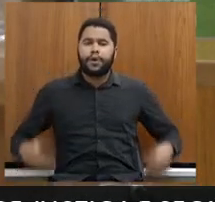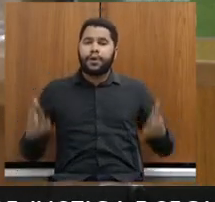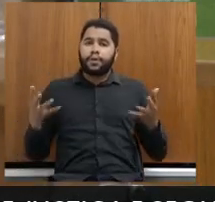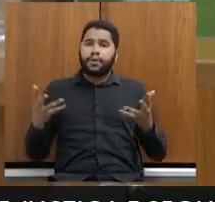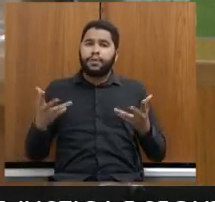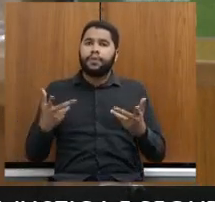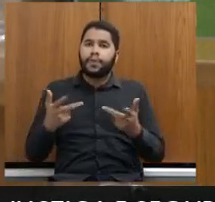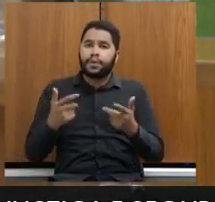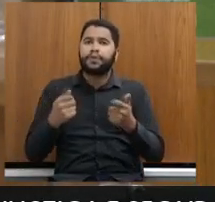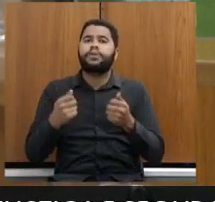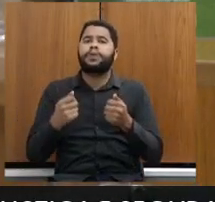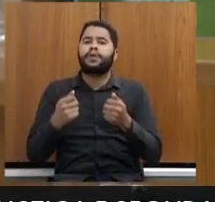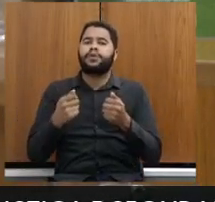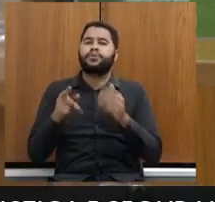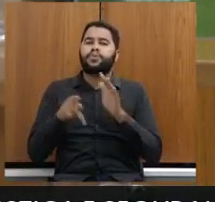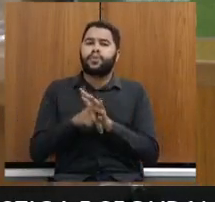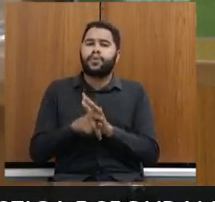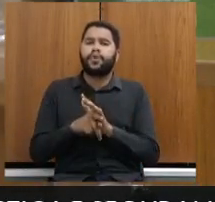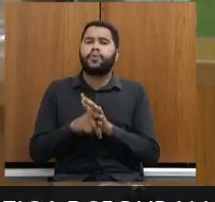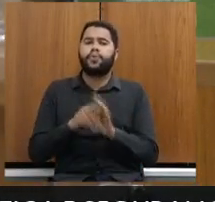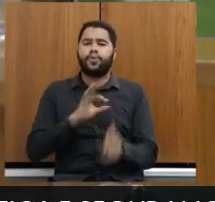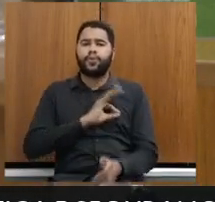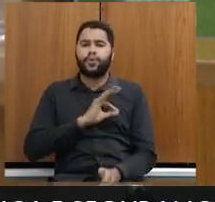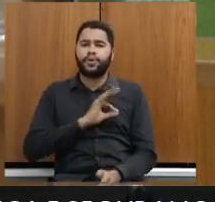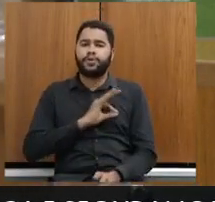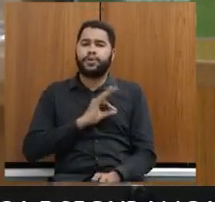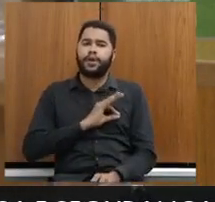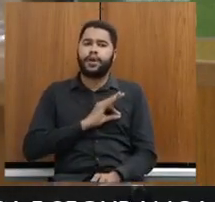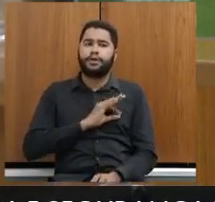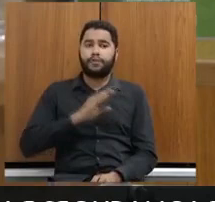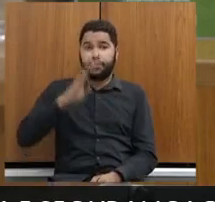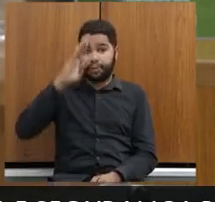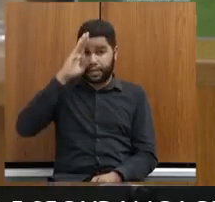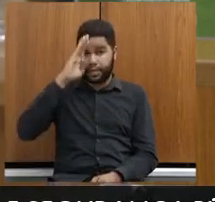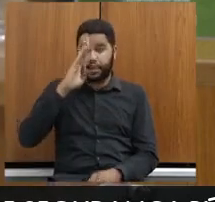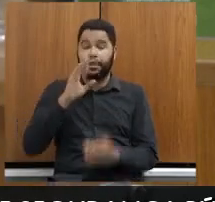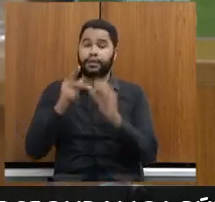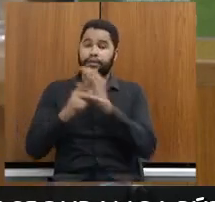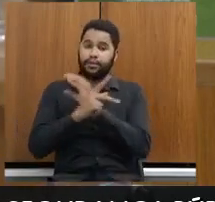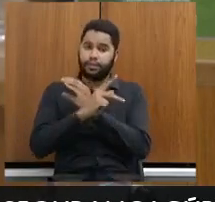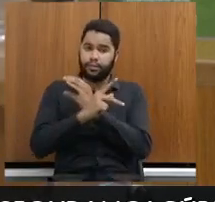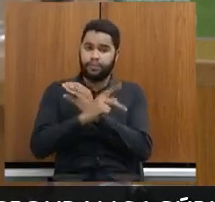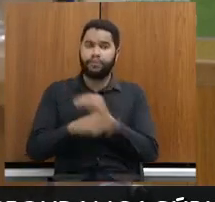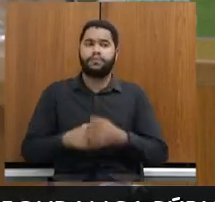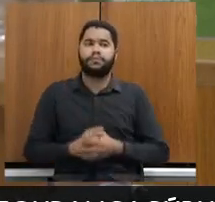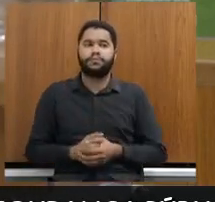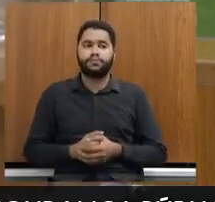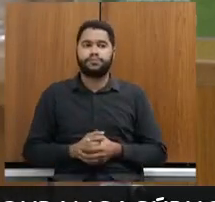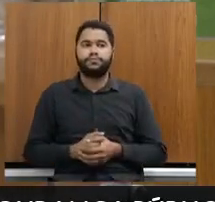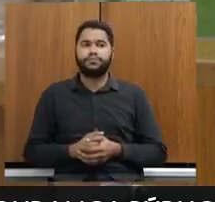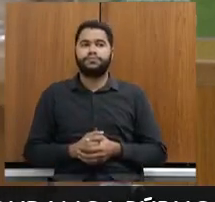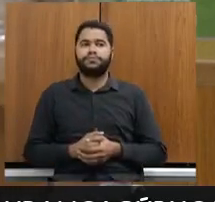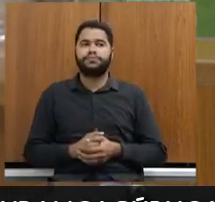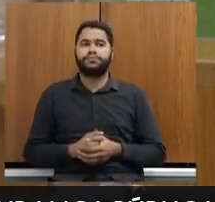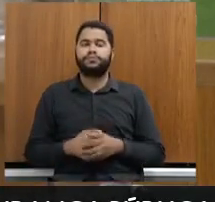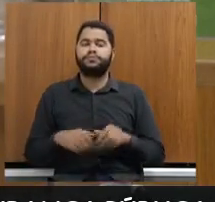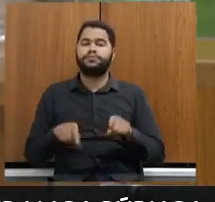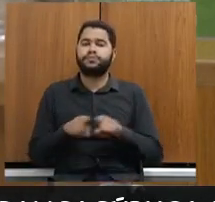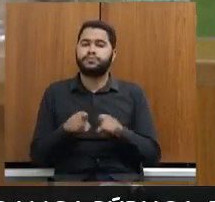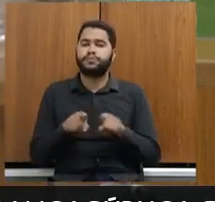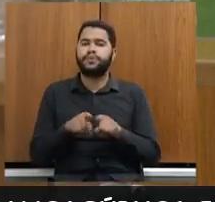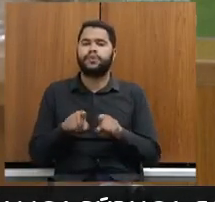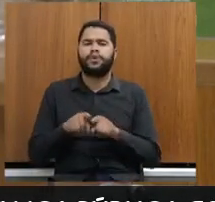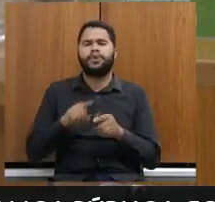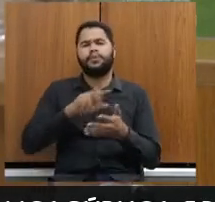militares e civis Quando pegar na minha região lá o Coronel chato durante o Coronel Charmes